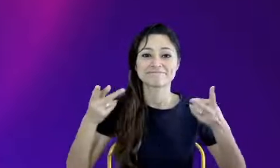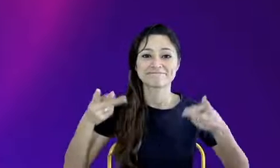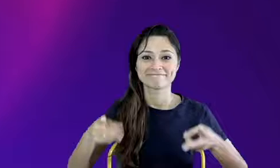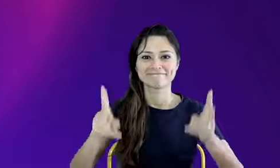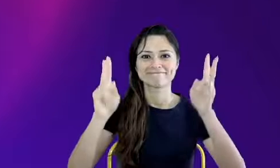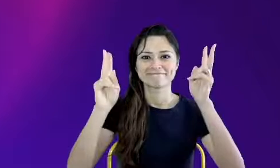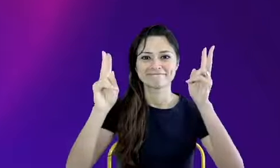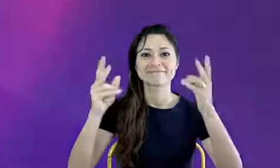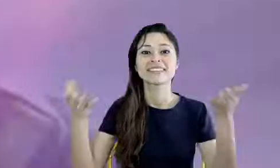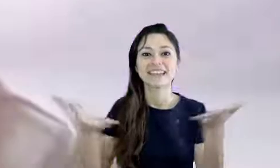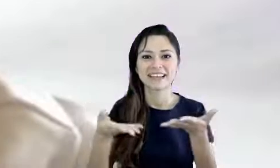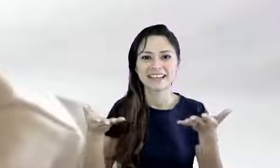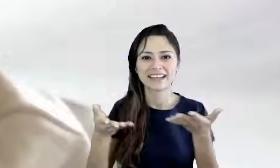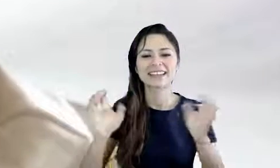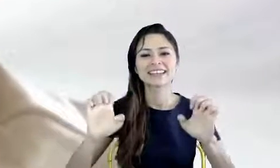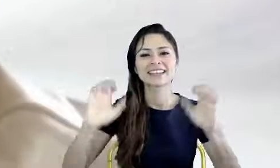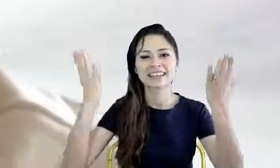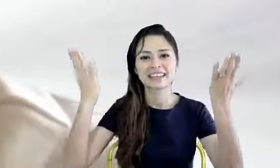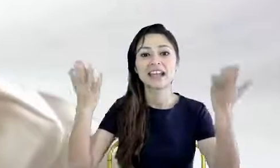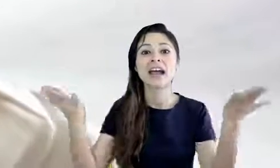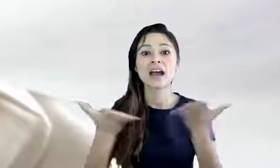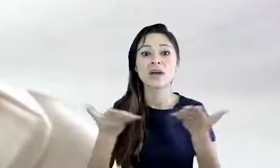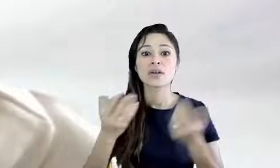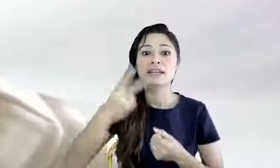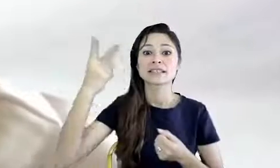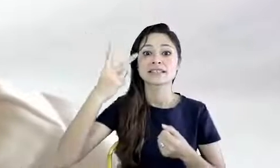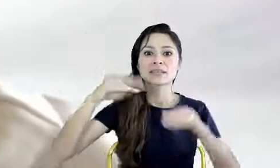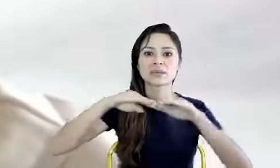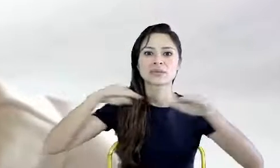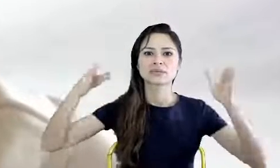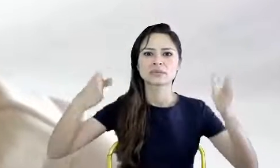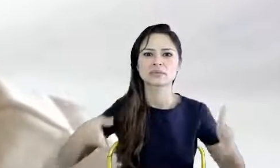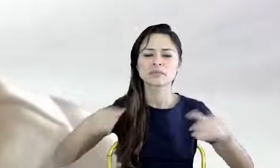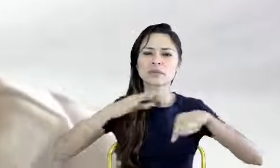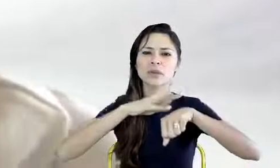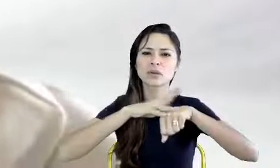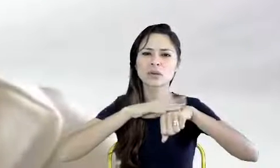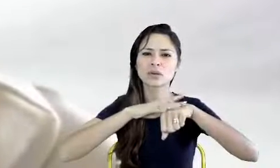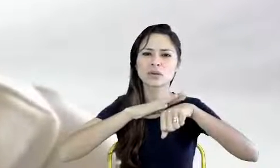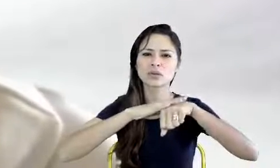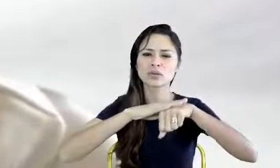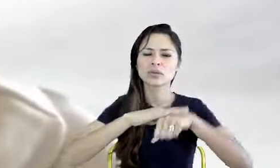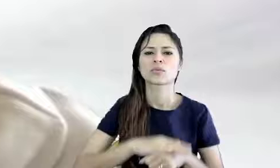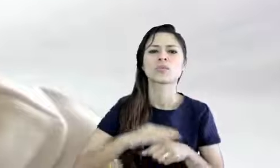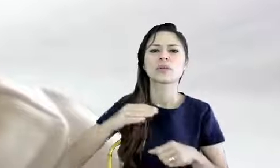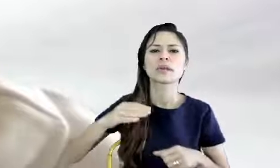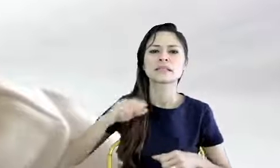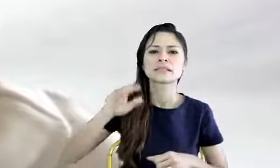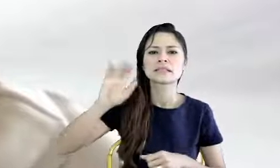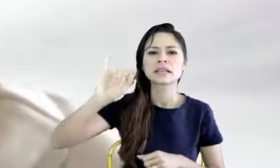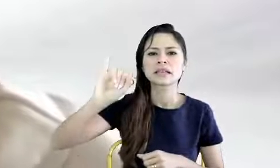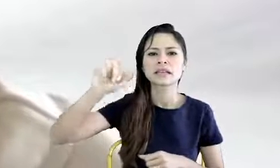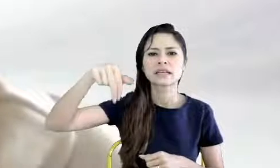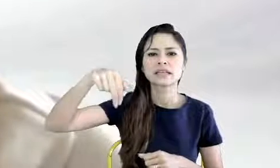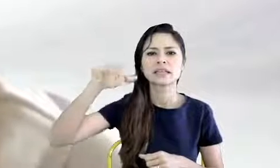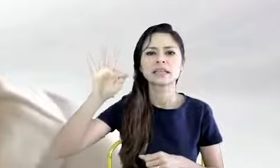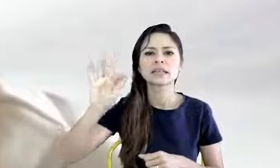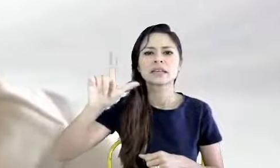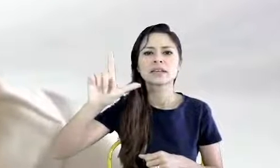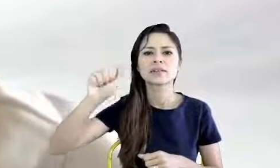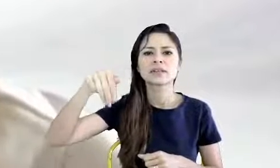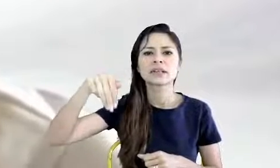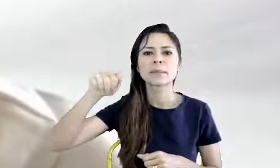nosso evento. Agora teremos a segunda mesa de doença inflamatória intestinal, cujo tema será posicionamento atual